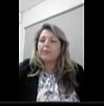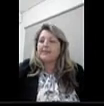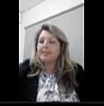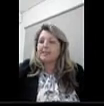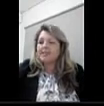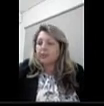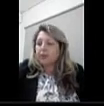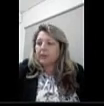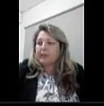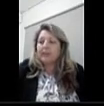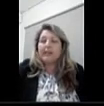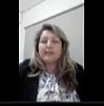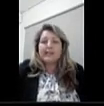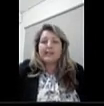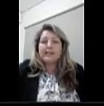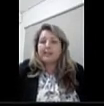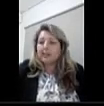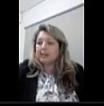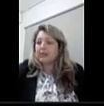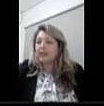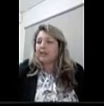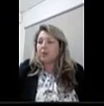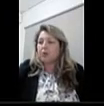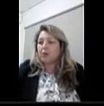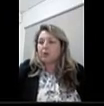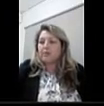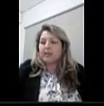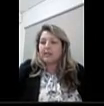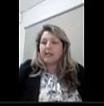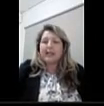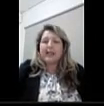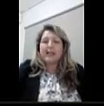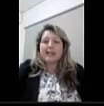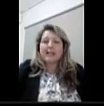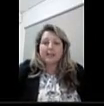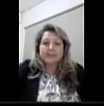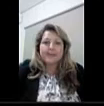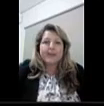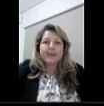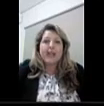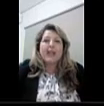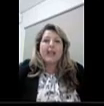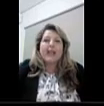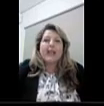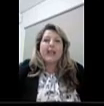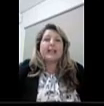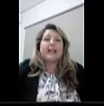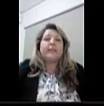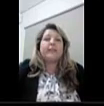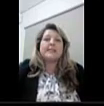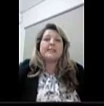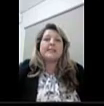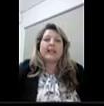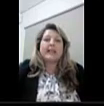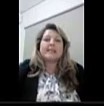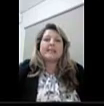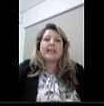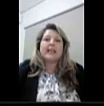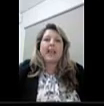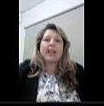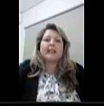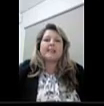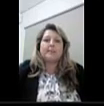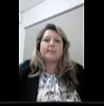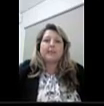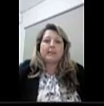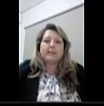da alfabetização fônica, ensinando, né? Os sons das letras. ter firmeza e clareza em